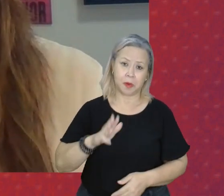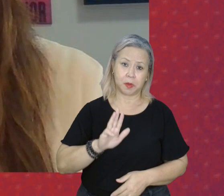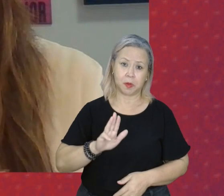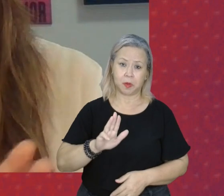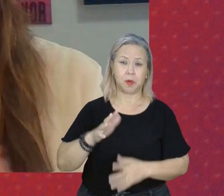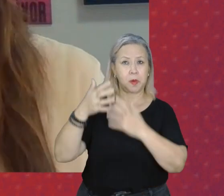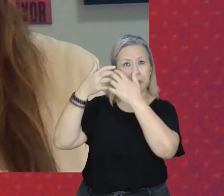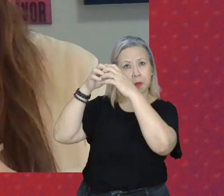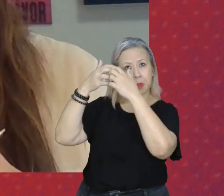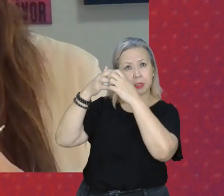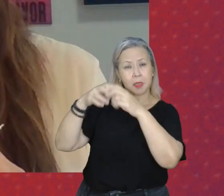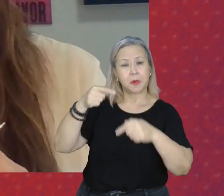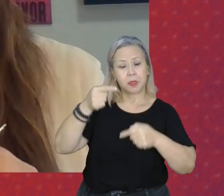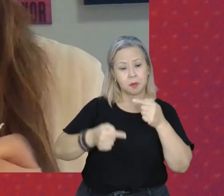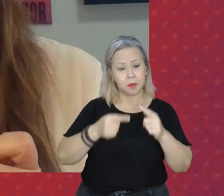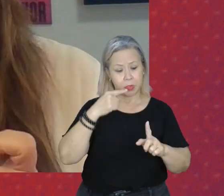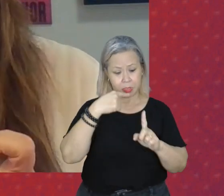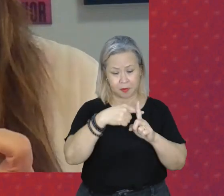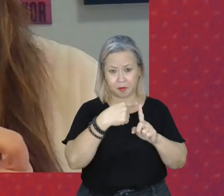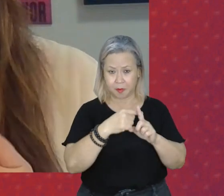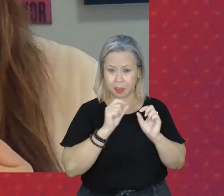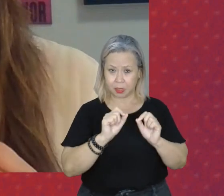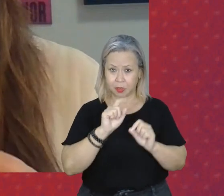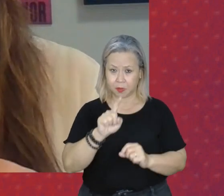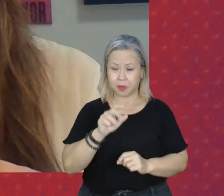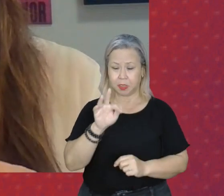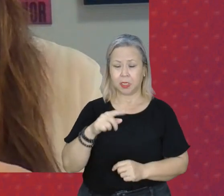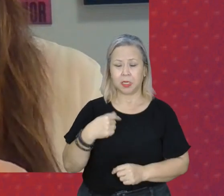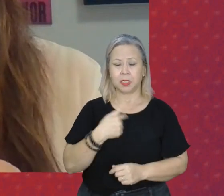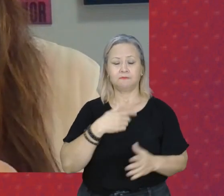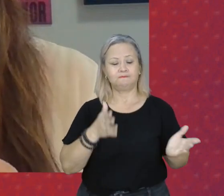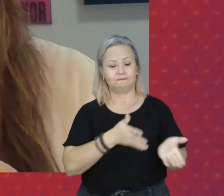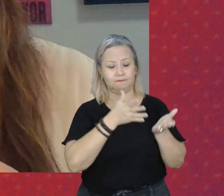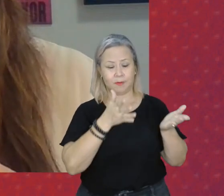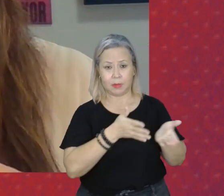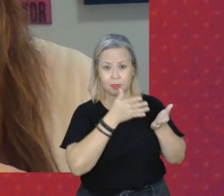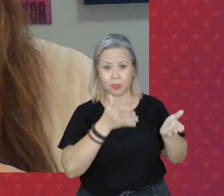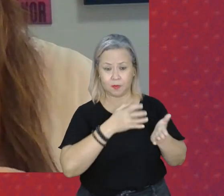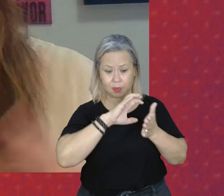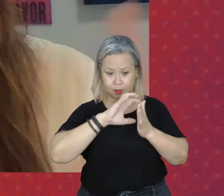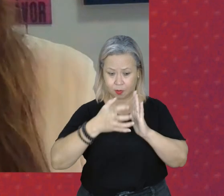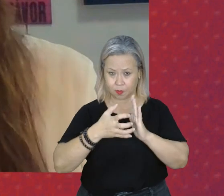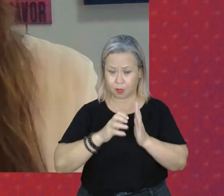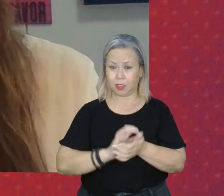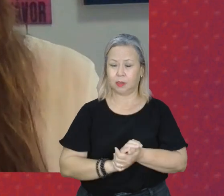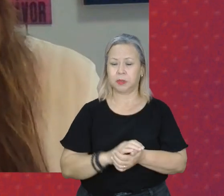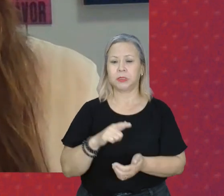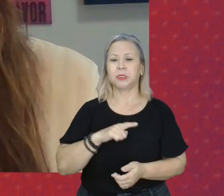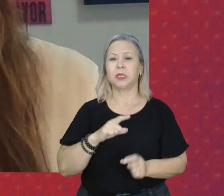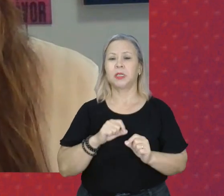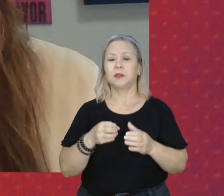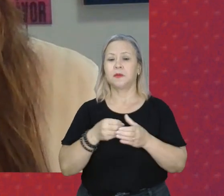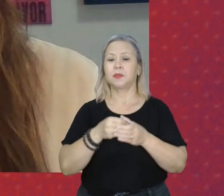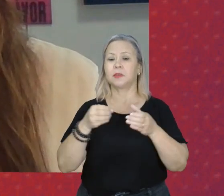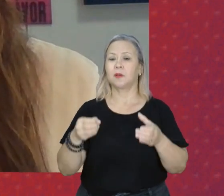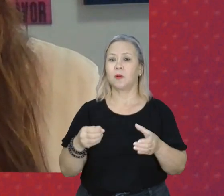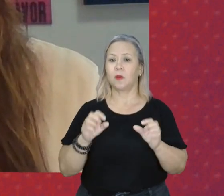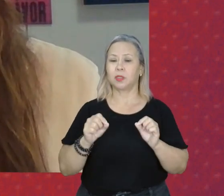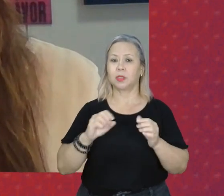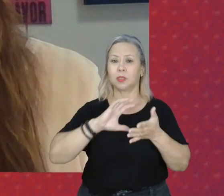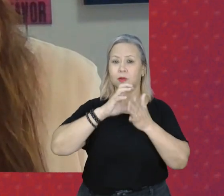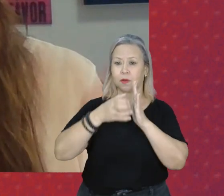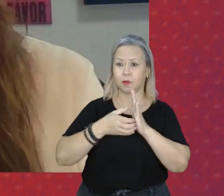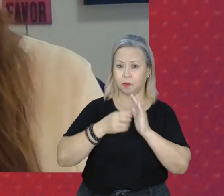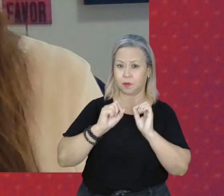políticas afirmativas, seria que a gente incentivasse os partidos, né? A gente teve aí essa cota também de que os partidos,